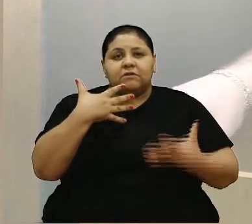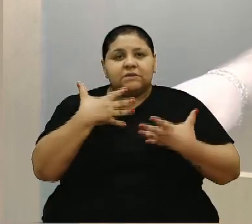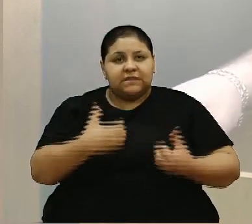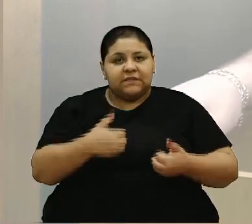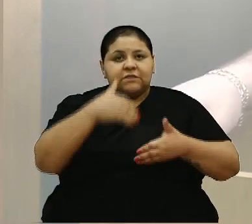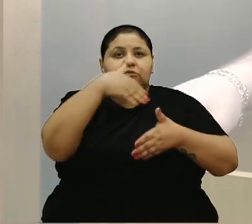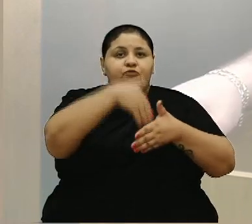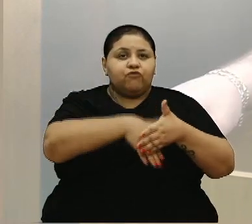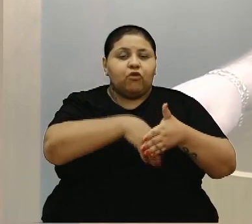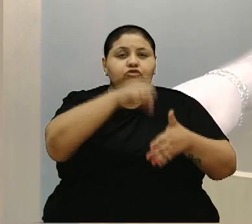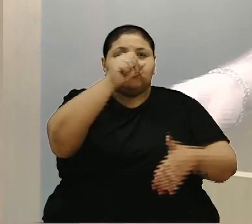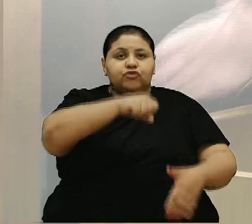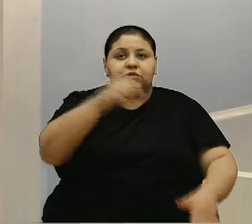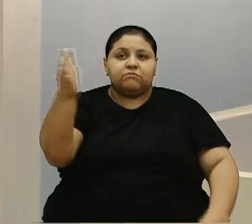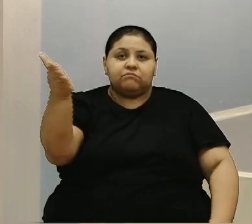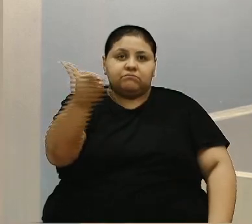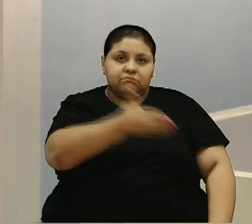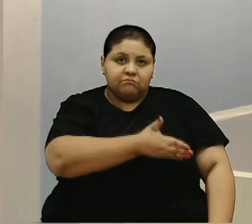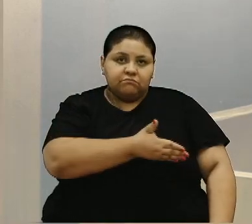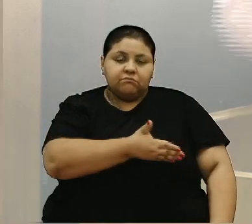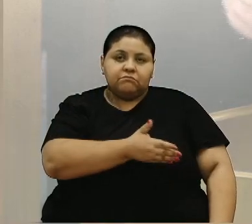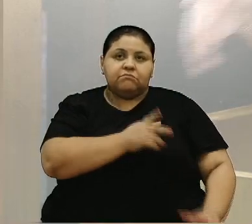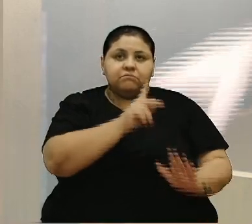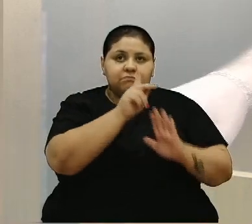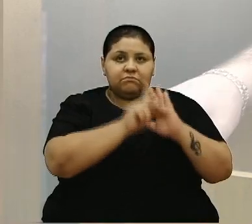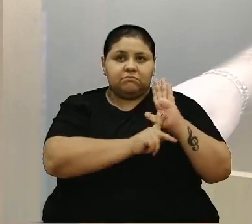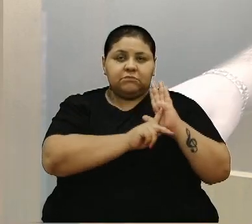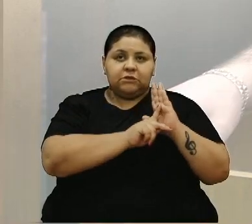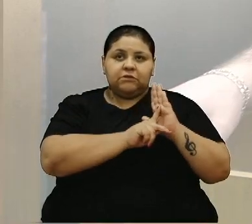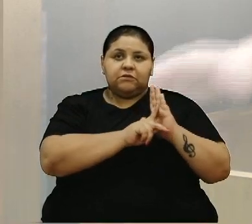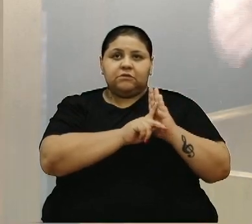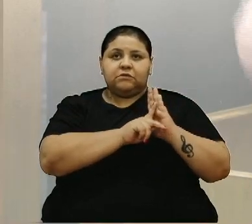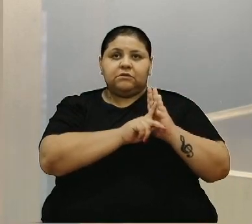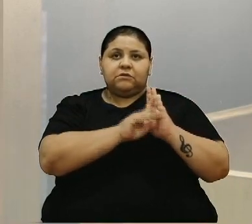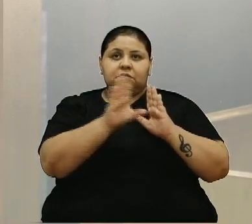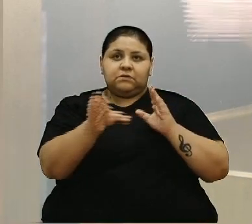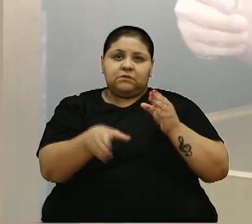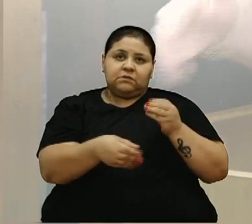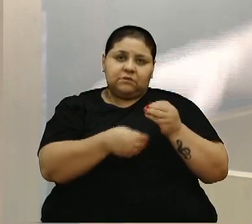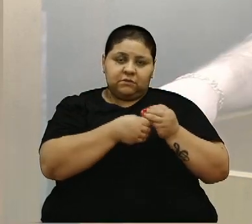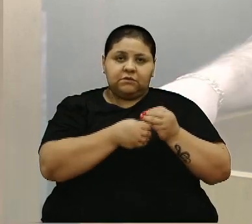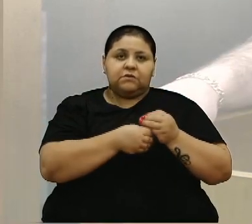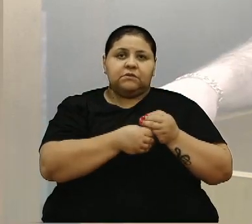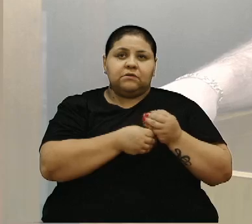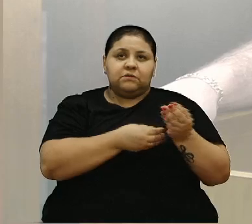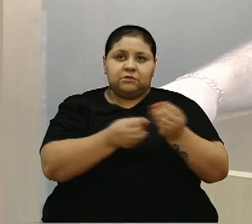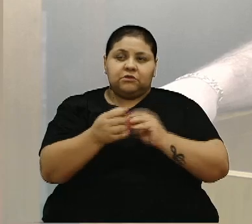sim dos nobres pares, esse projeto que vem a se somar e de tanta